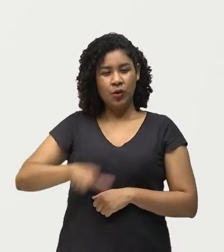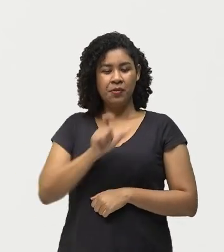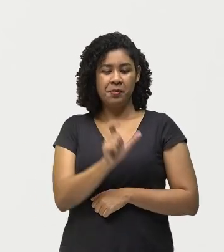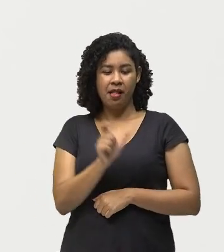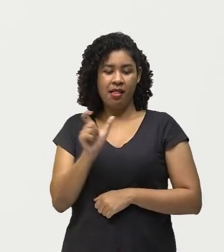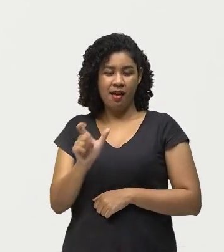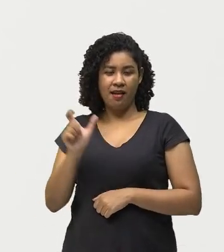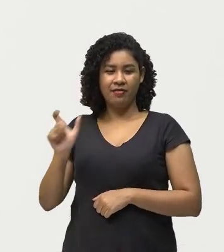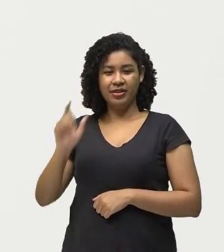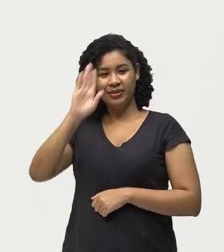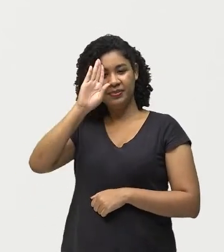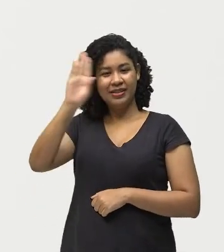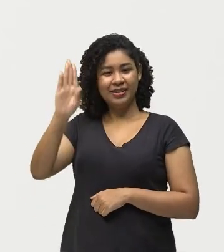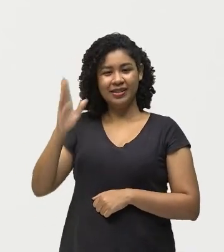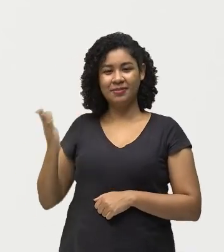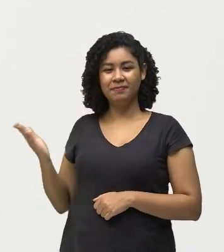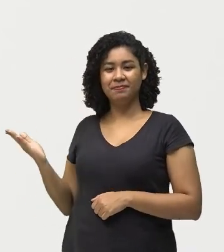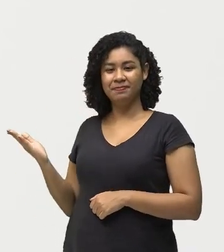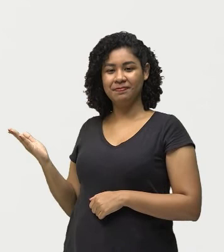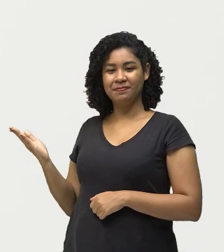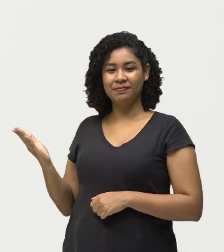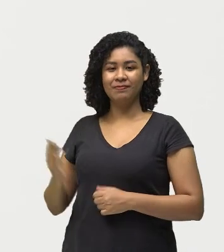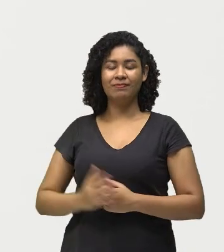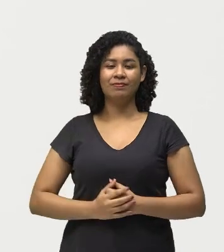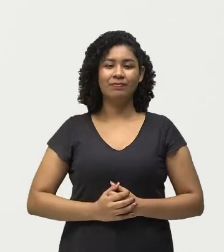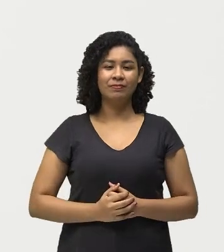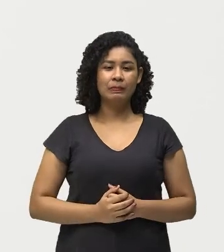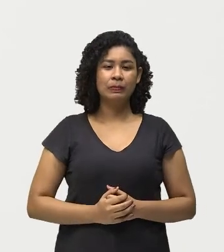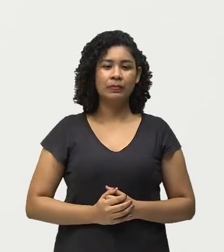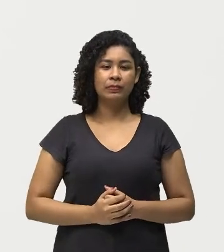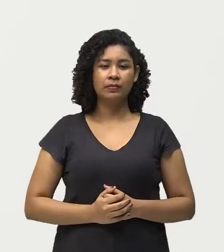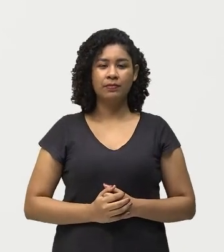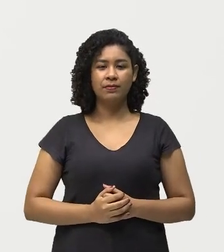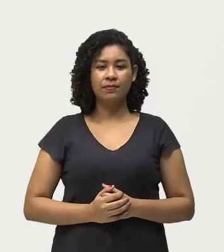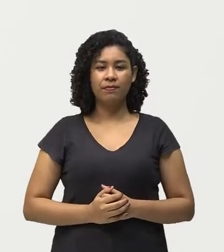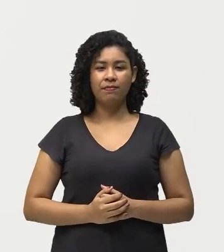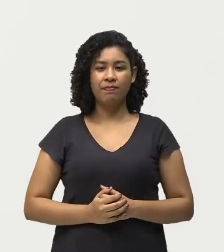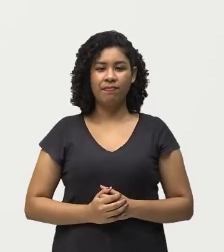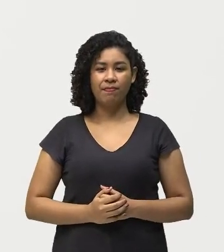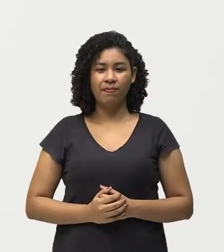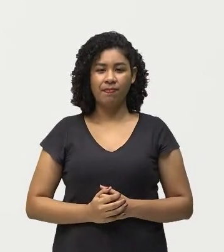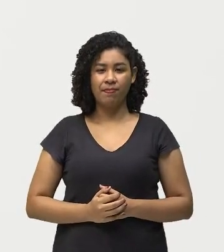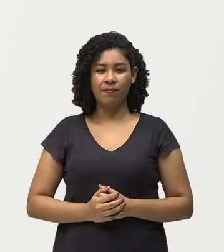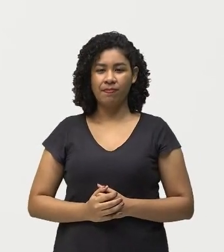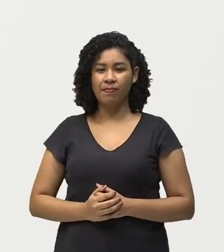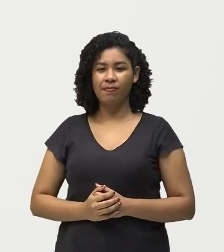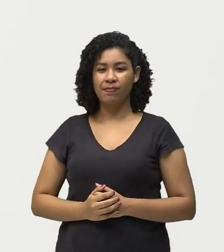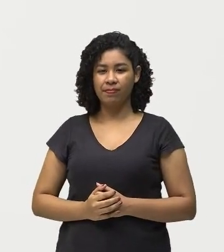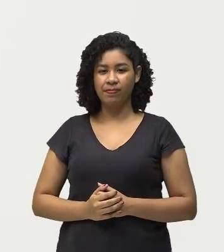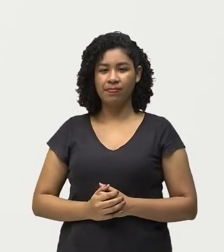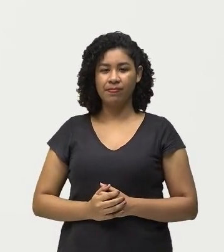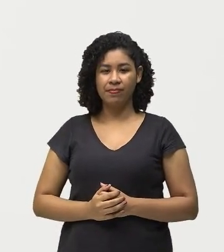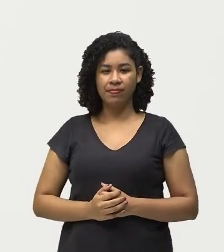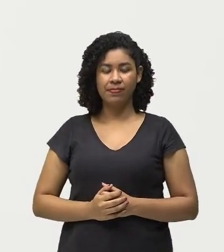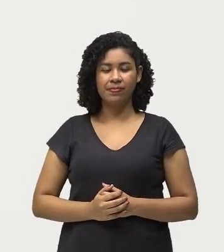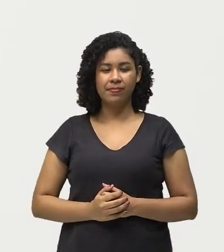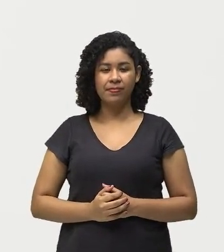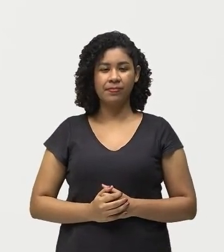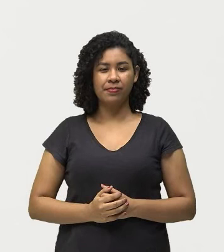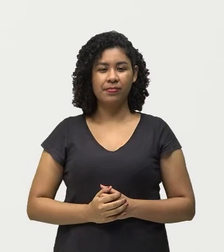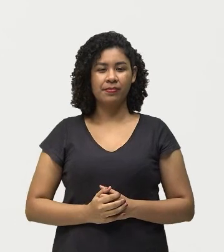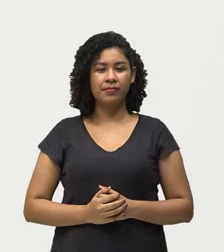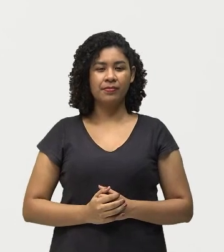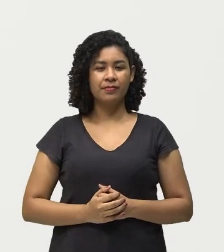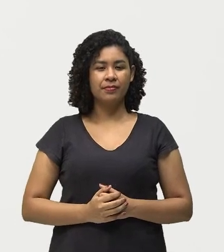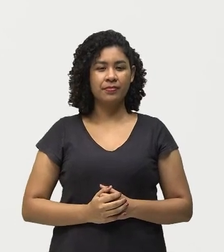ver aqui, né? Depois de 4 anos de estudo, não vai ter dificuldade de encontrar um trabalho, finding a job.